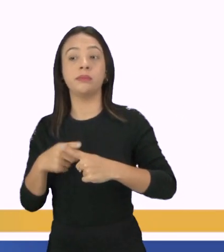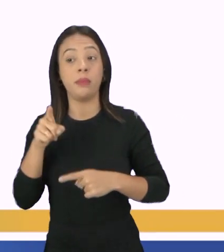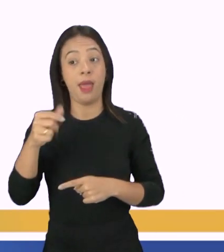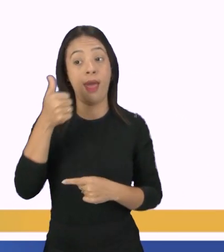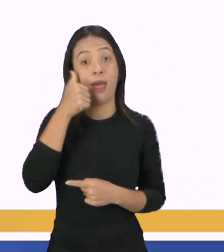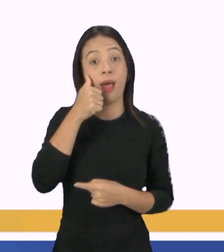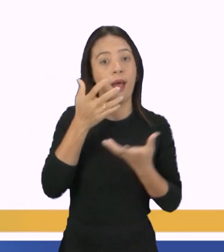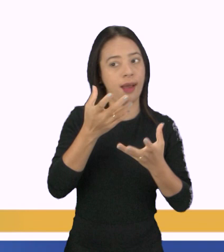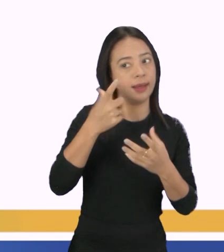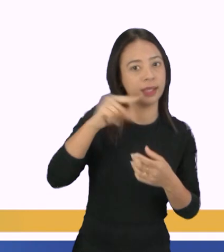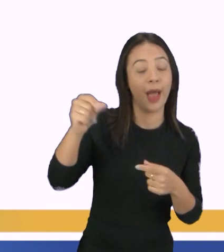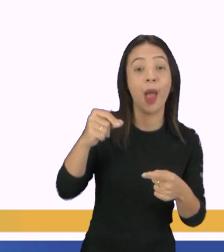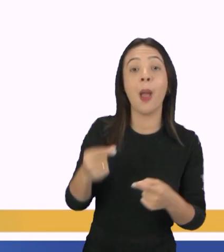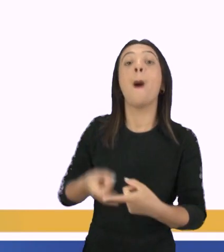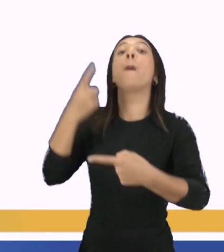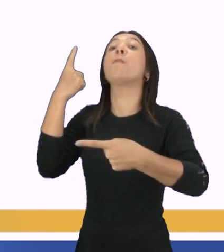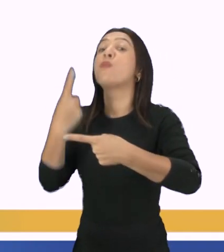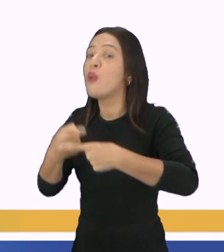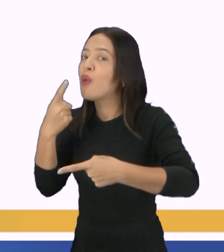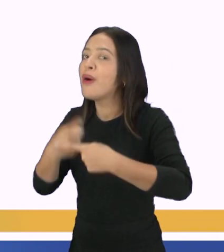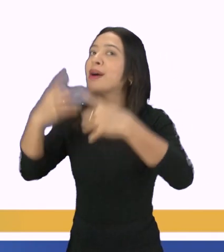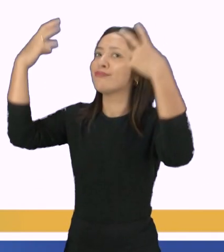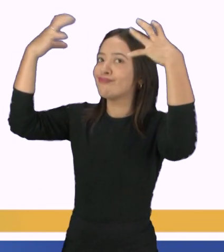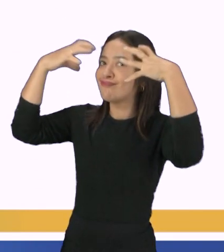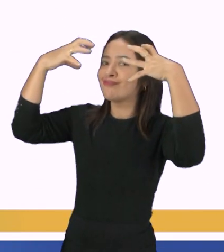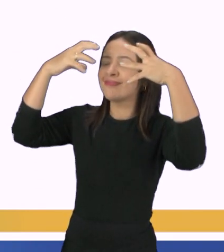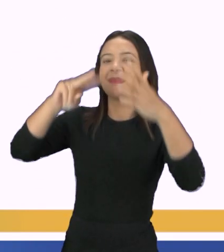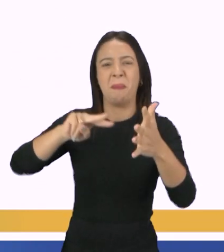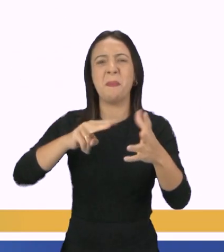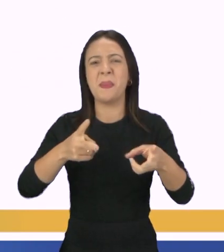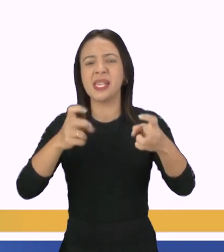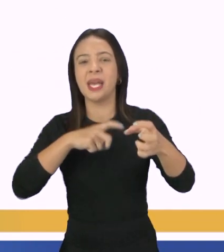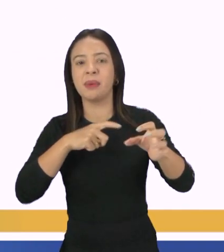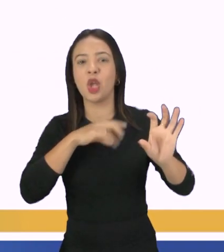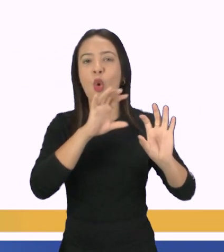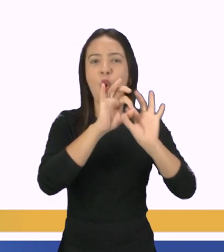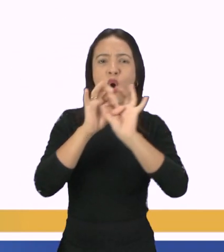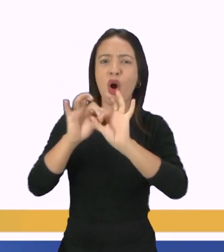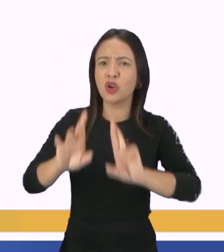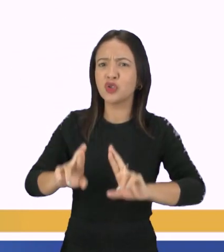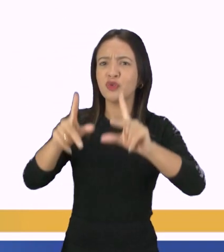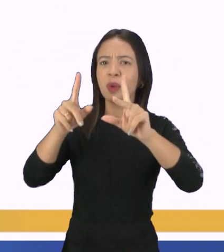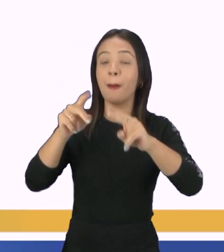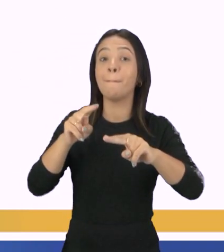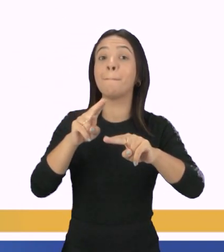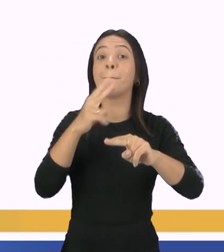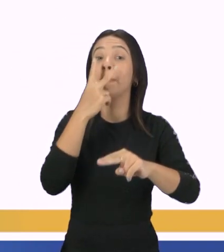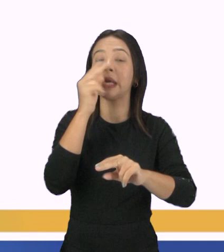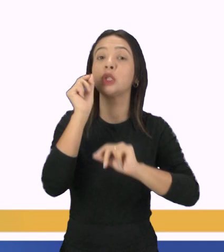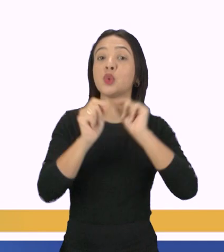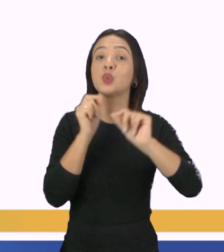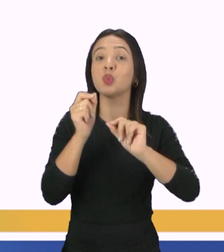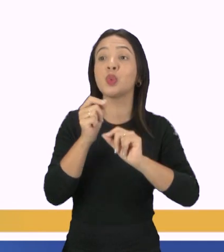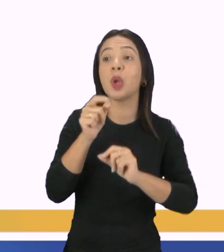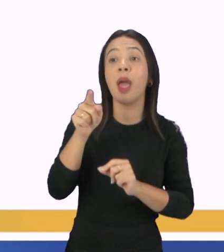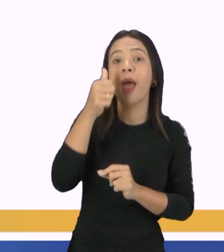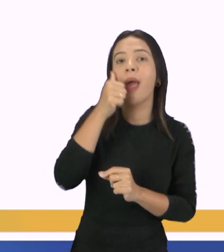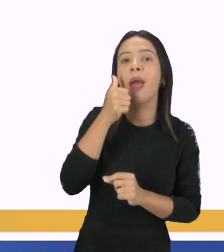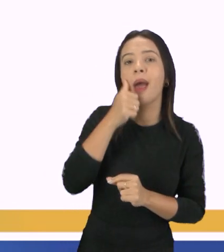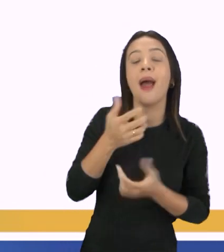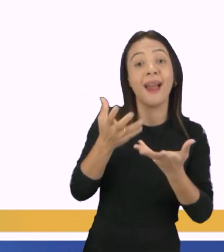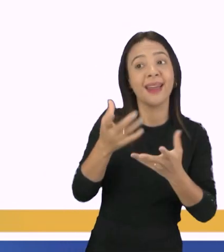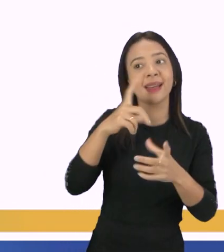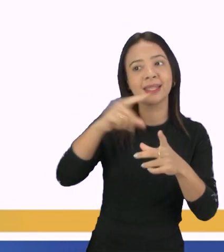chover. Repare que o sentido da frase mudou completamente. Agora parece que Maria quer sair justamente porque irá